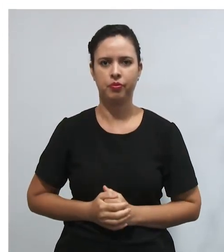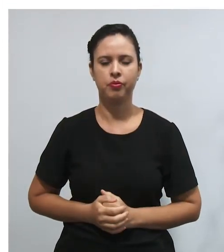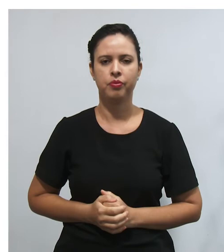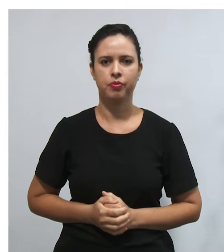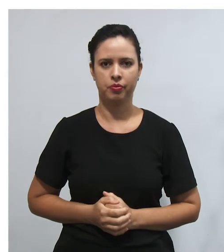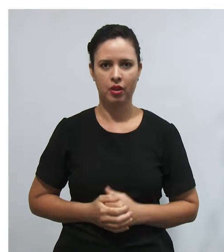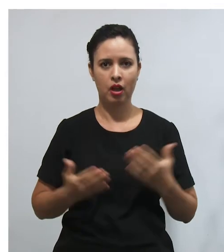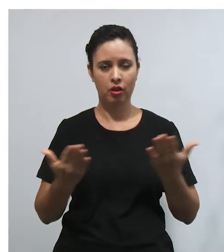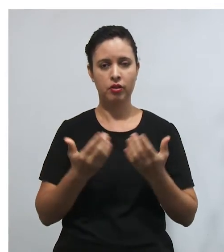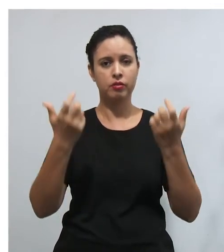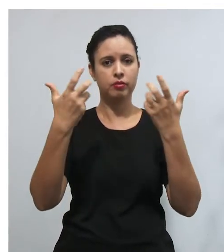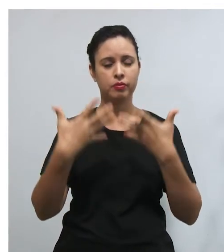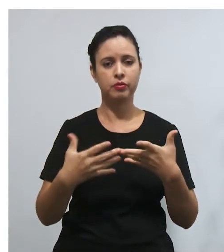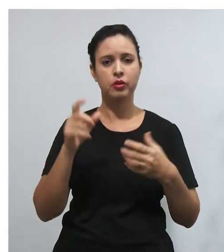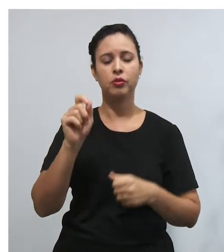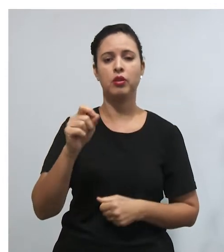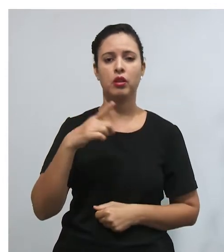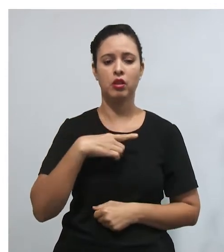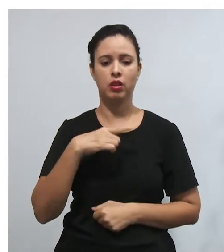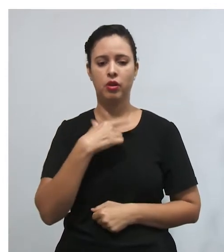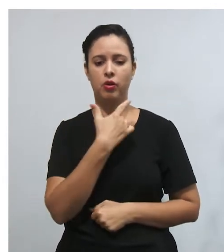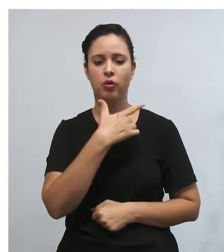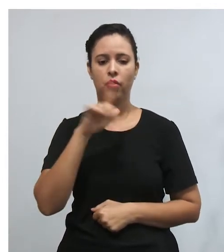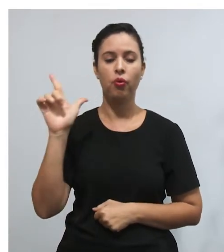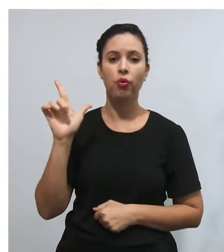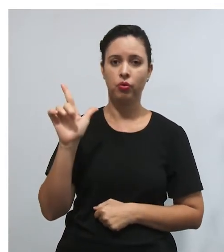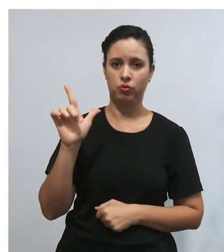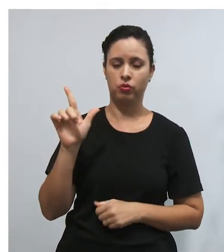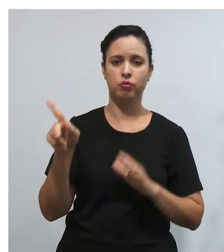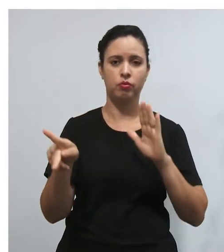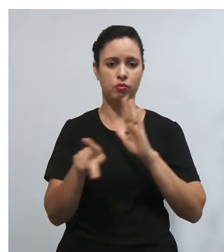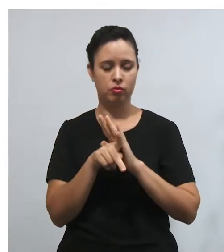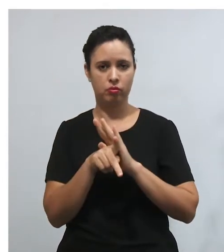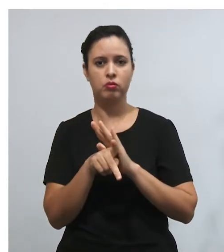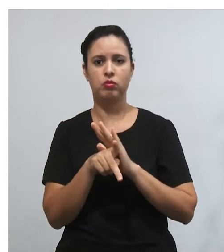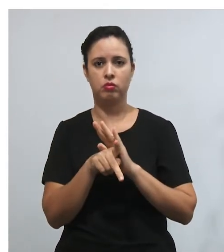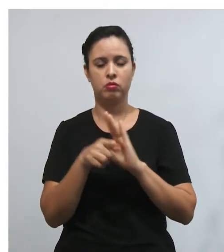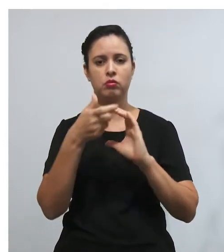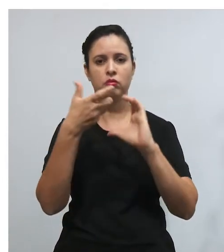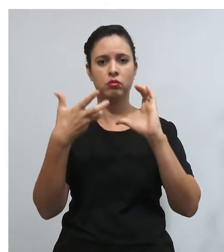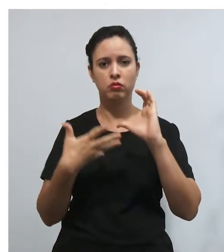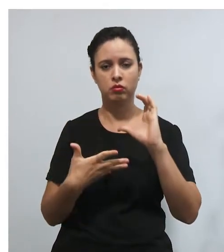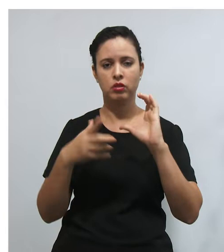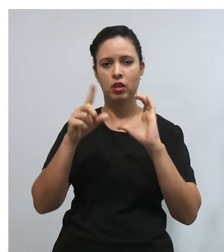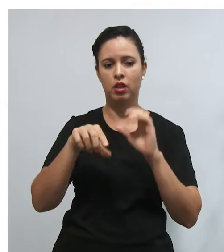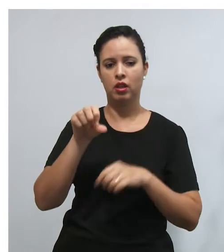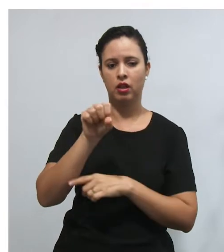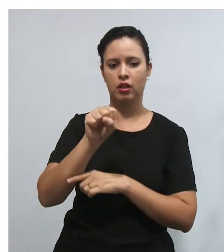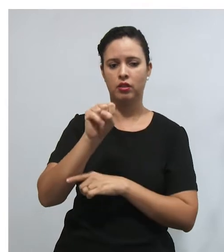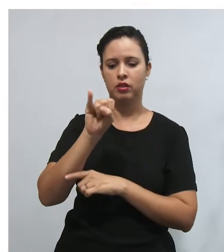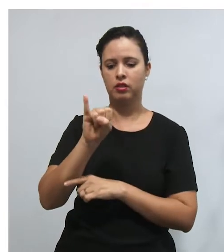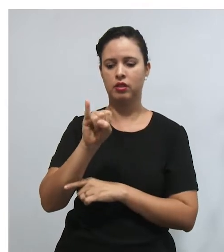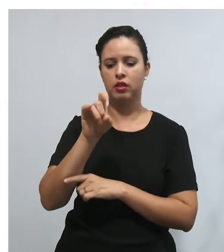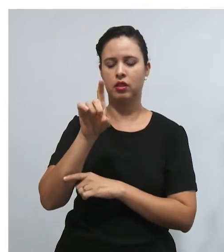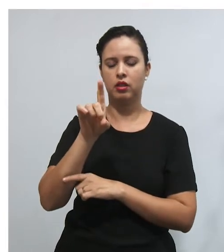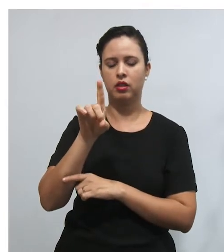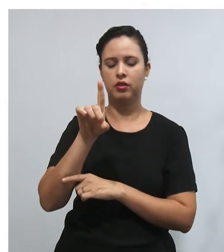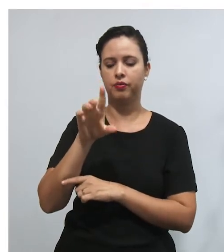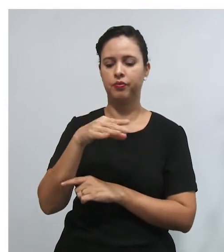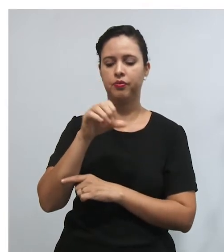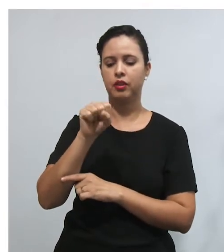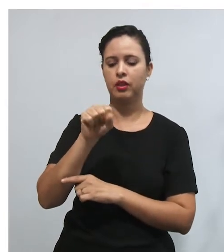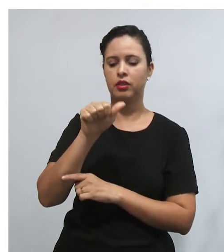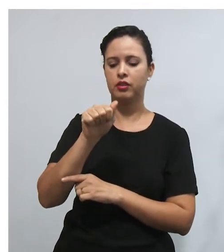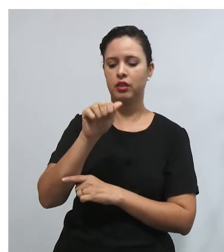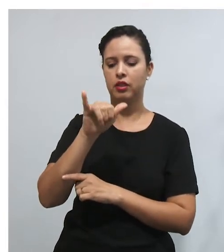Vamos continuar falando agora dos dispositivos, só que agora os dispositivos que estão classificados como dispositivos de saída. Como o nome já diz,